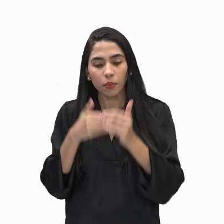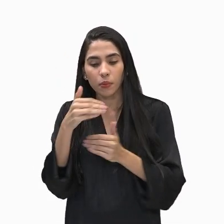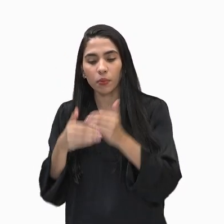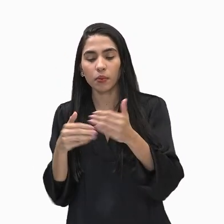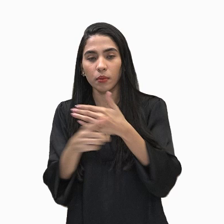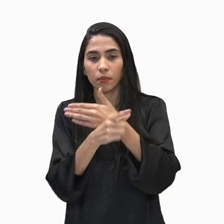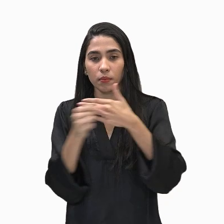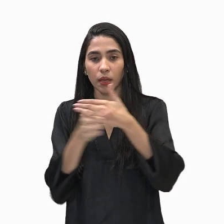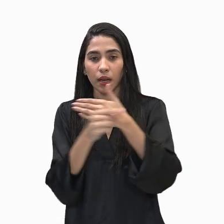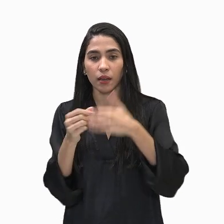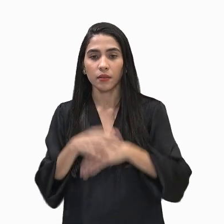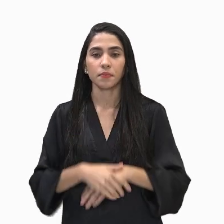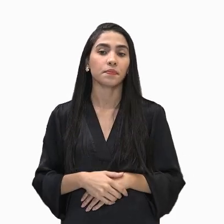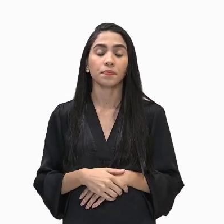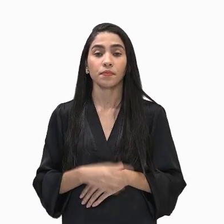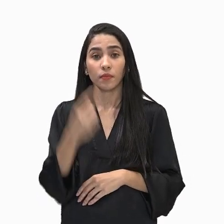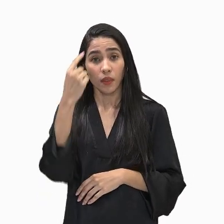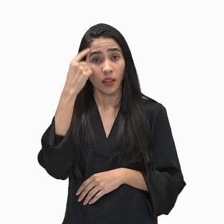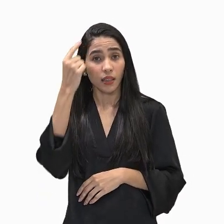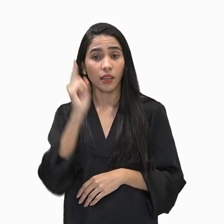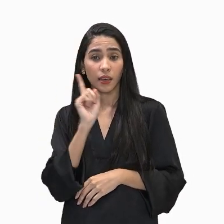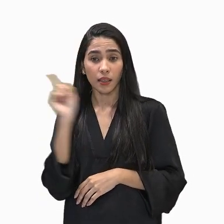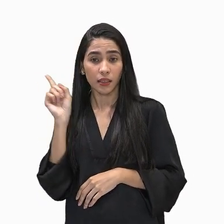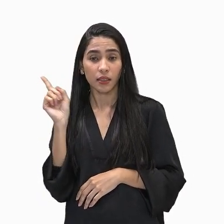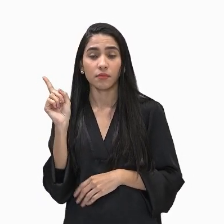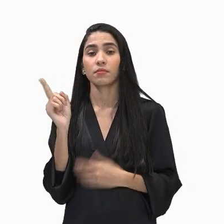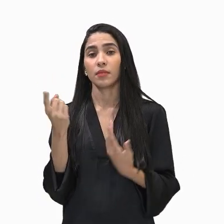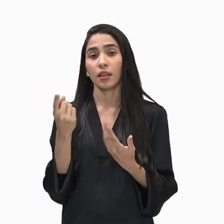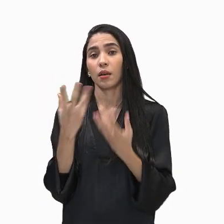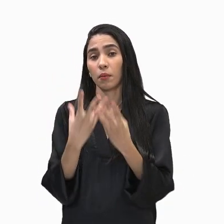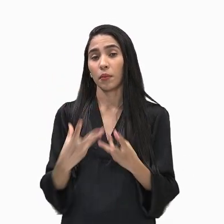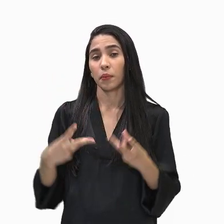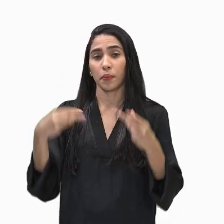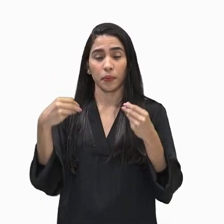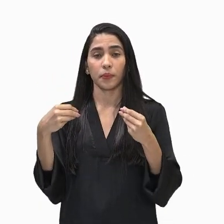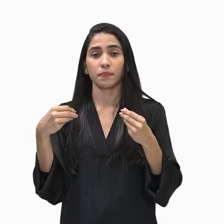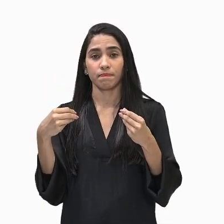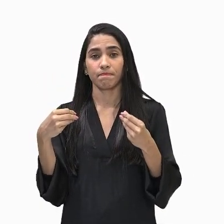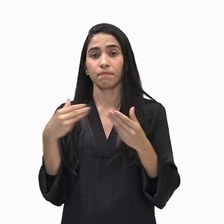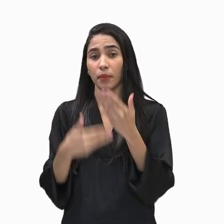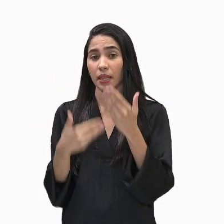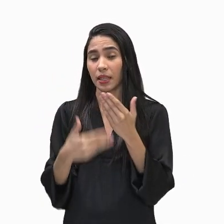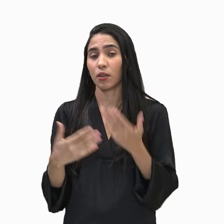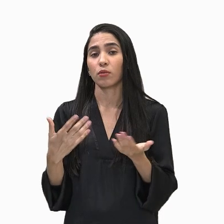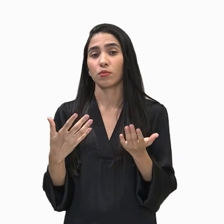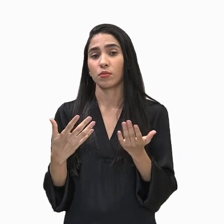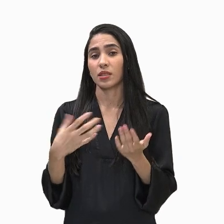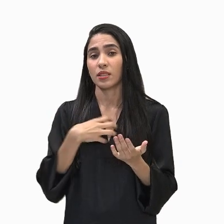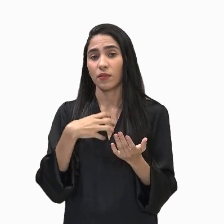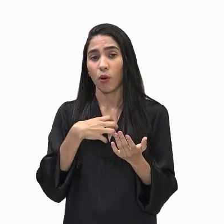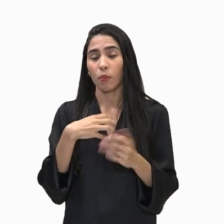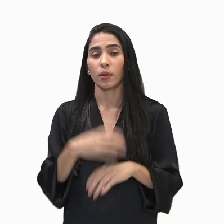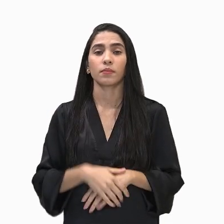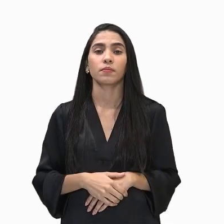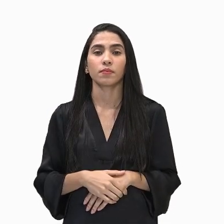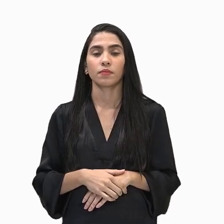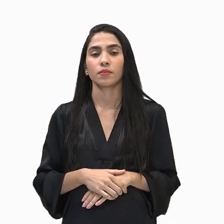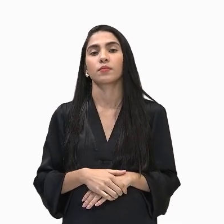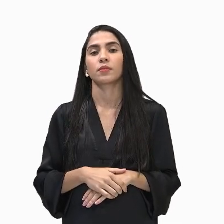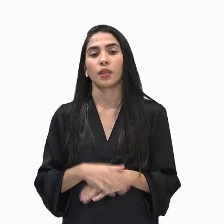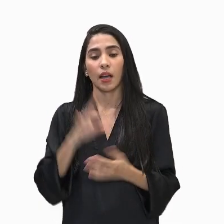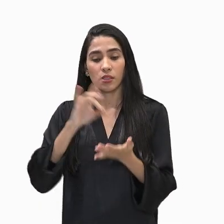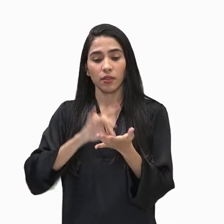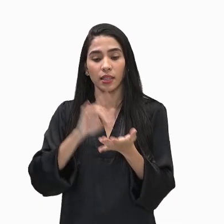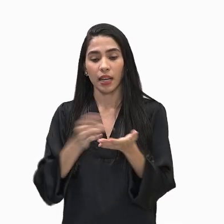Segundo Lyotard, essa ideia de verdade, ela faliu. Ela faliu, tá? Todas as verdades postas até